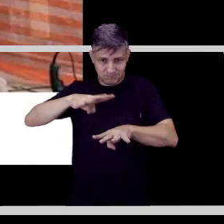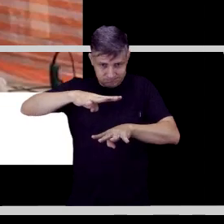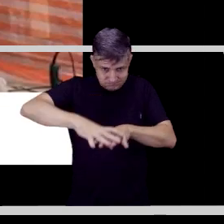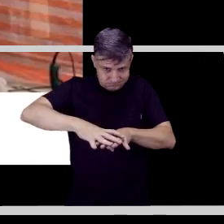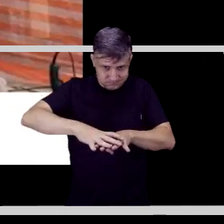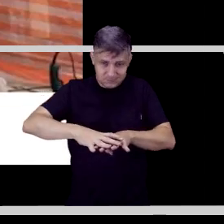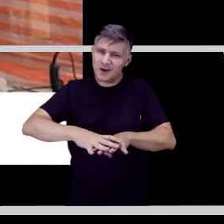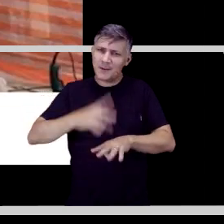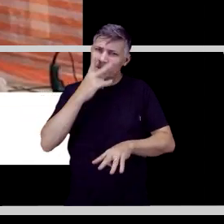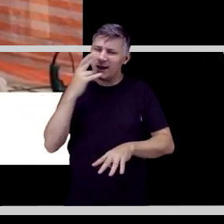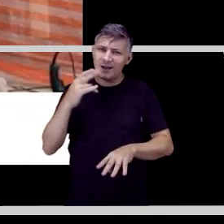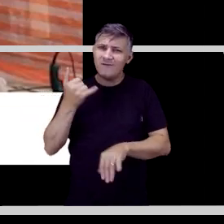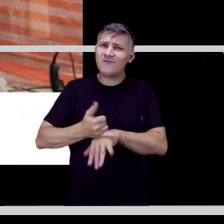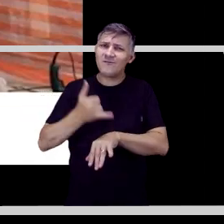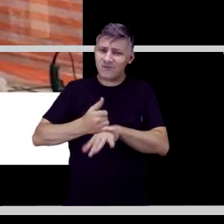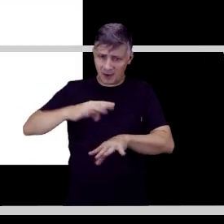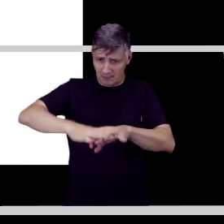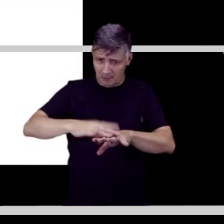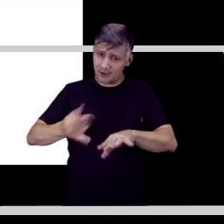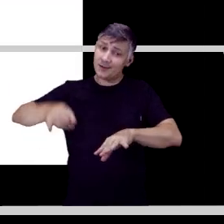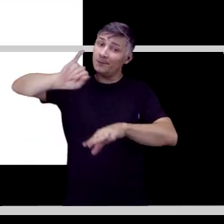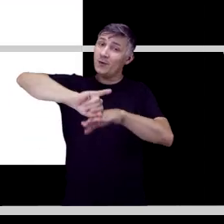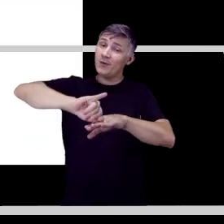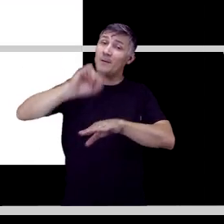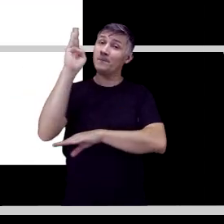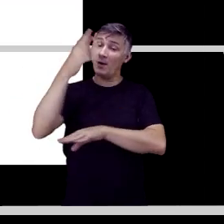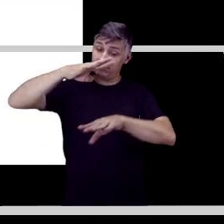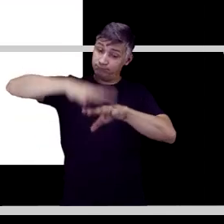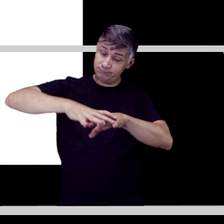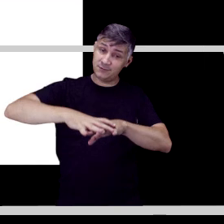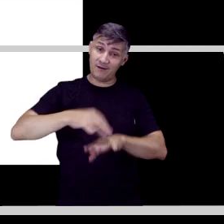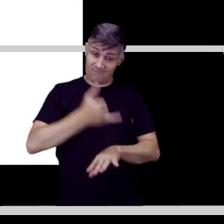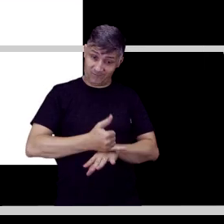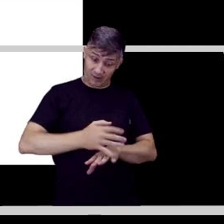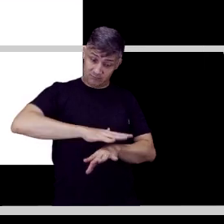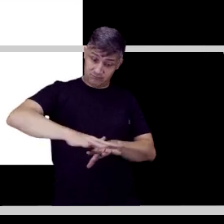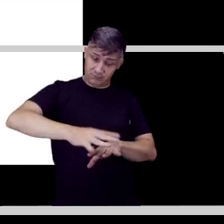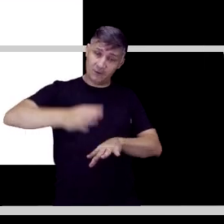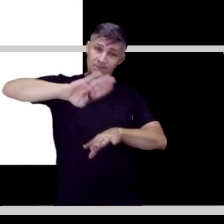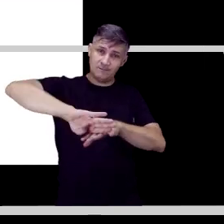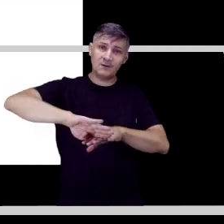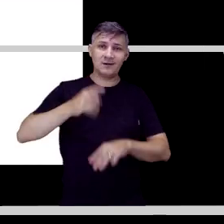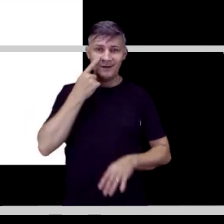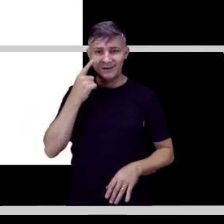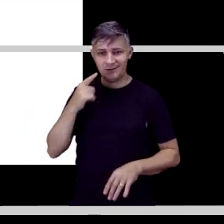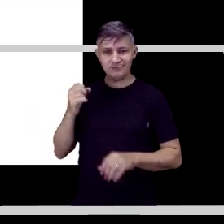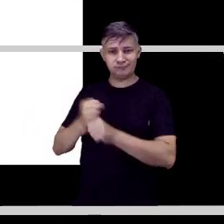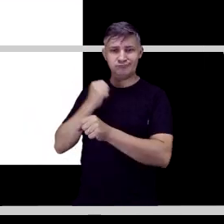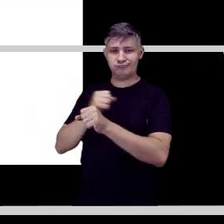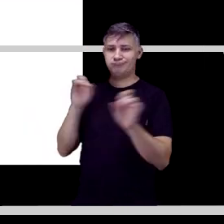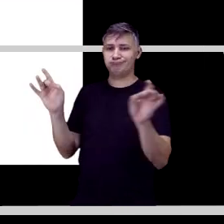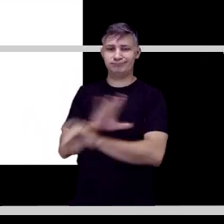metálica, steel deck, depois com deck de madeira por cima, né? E por fim, a obra